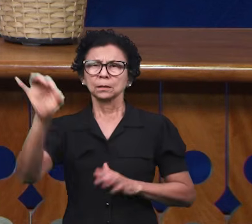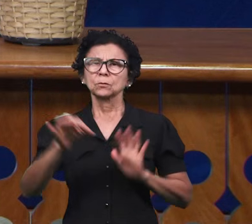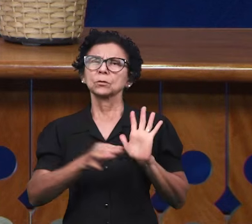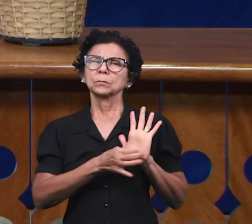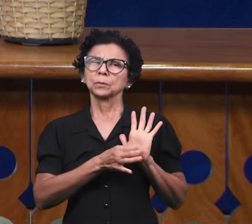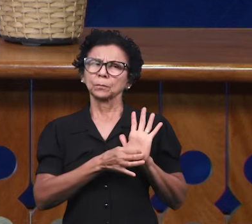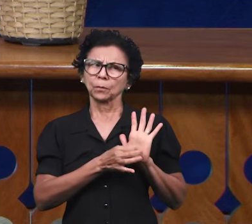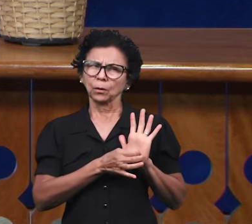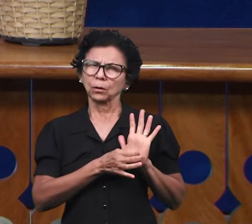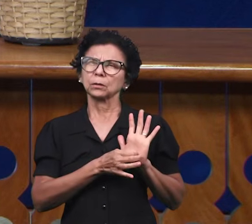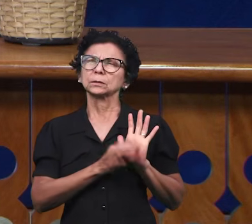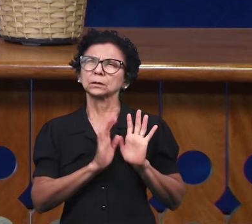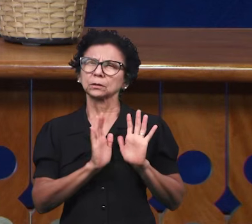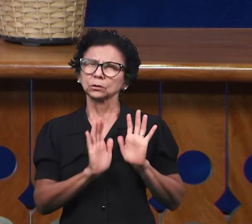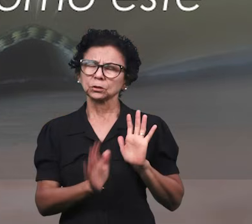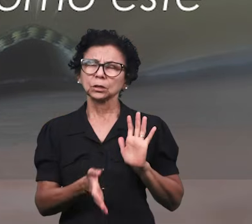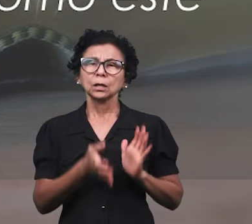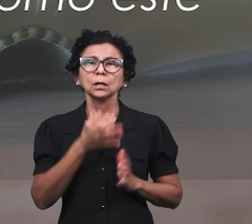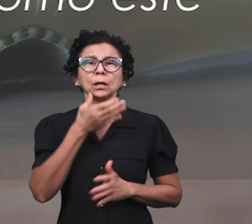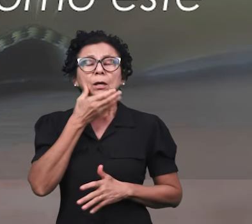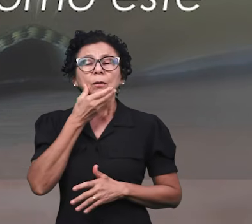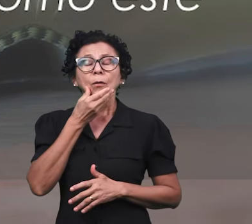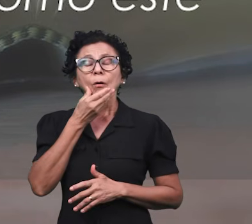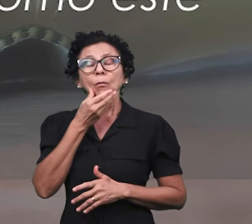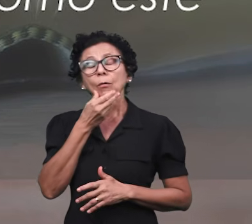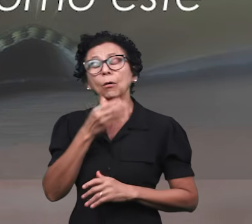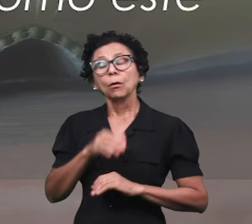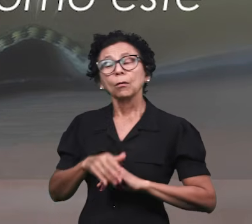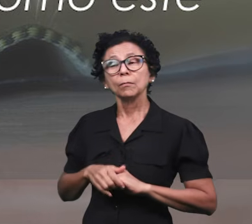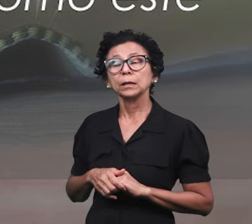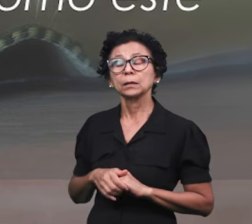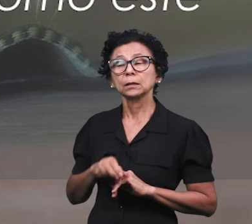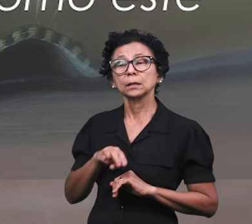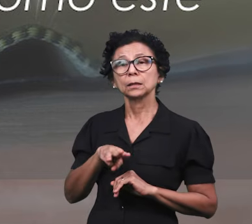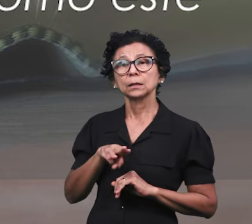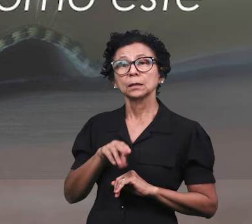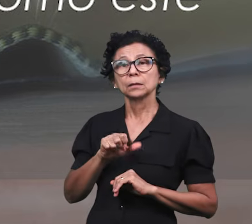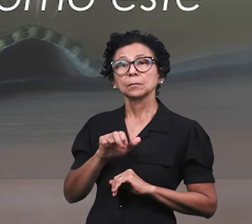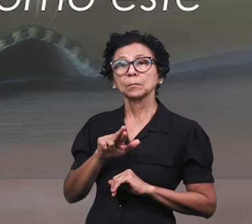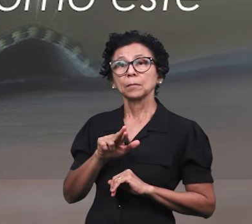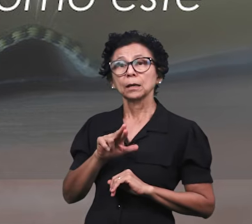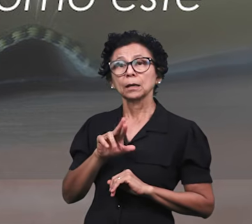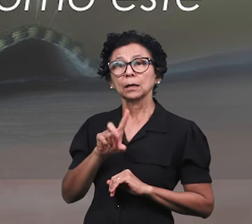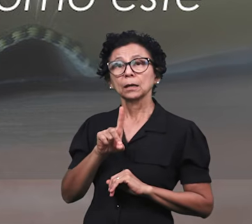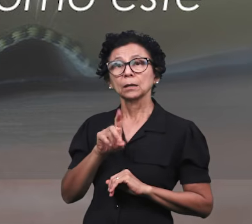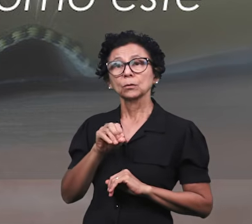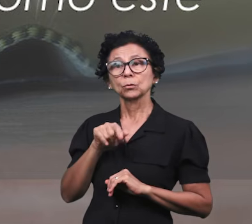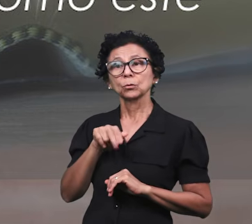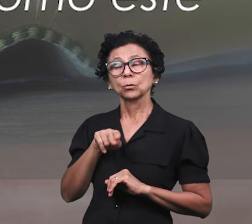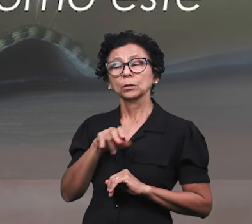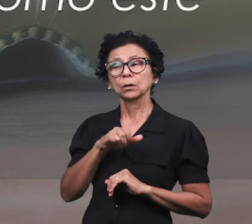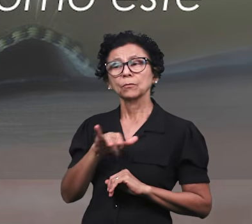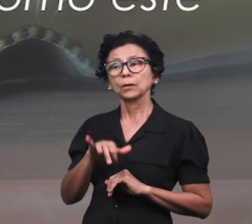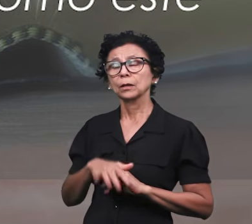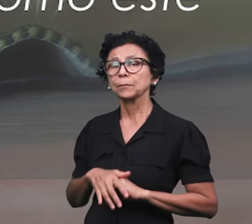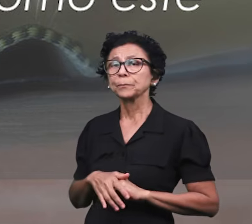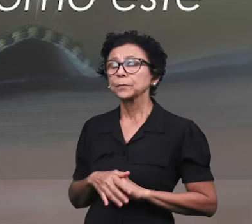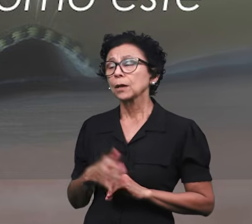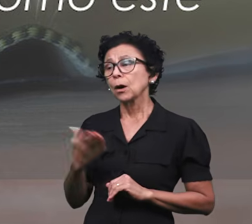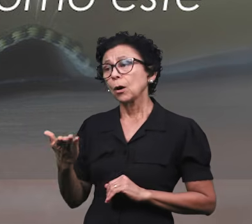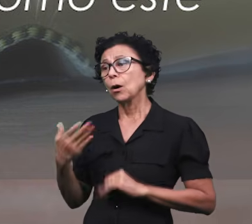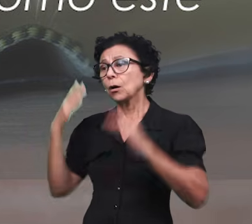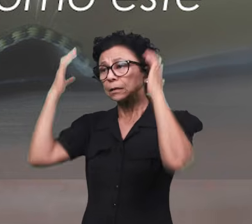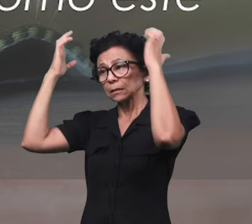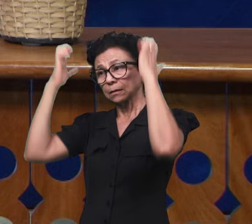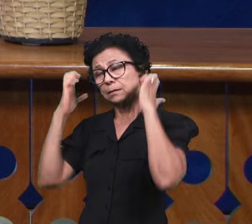Senhor. No momento em que Mardoqueu fala para ela, olha, quem sabe se para tal tempo chegaste a essa posição que tu estás, quando